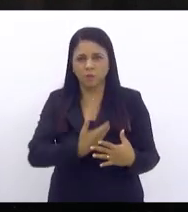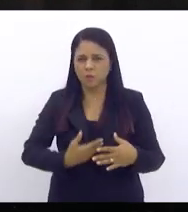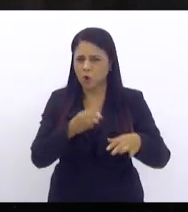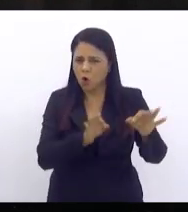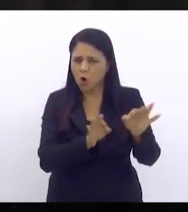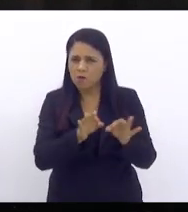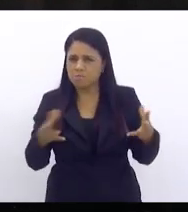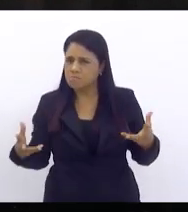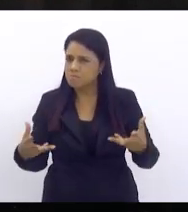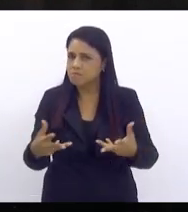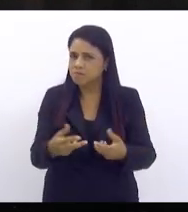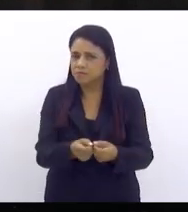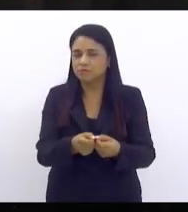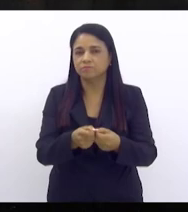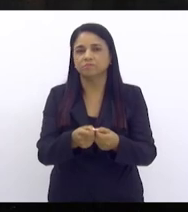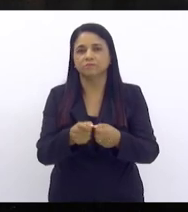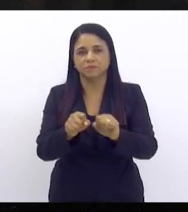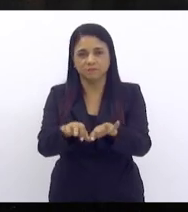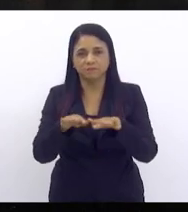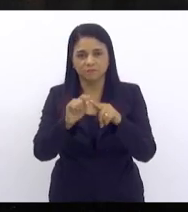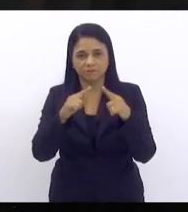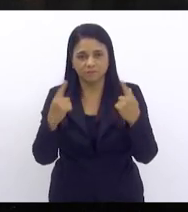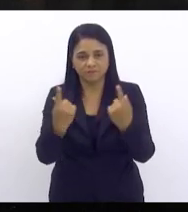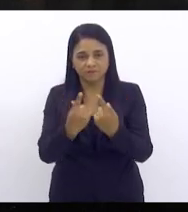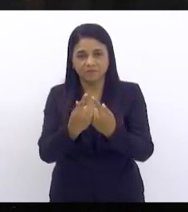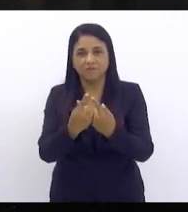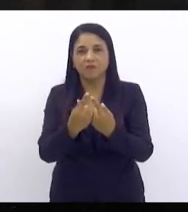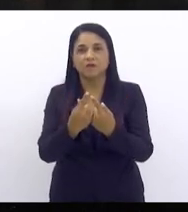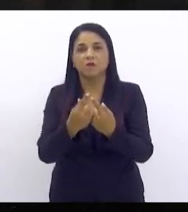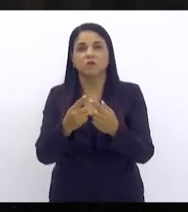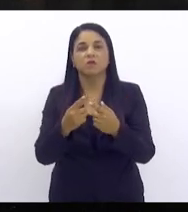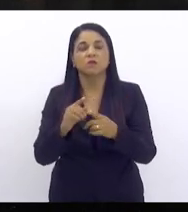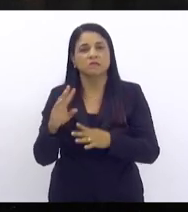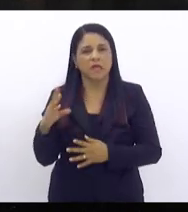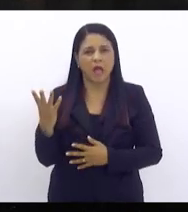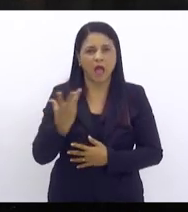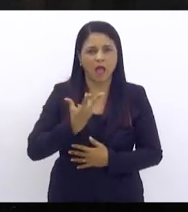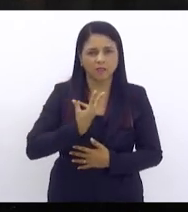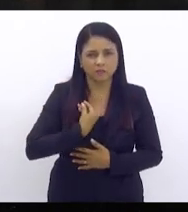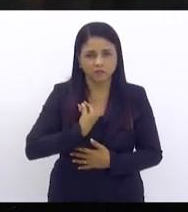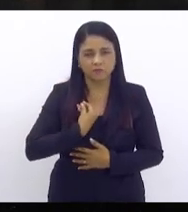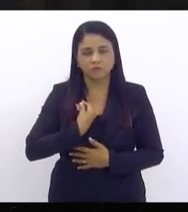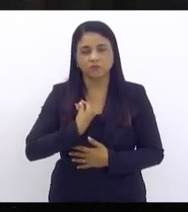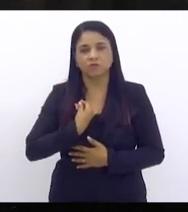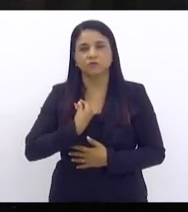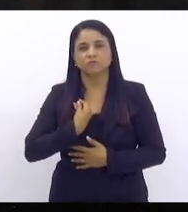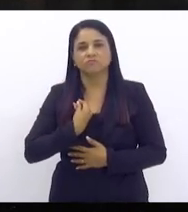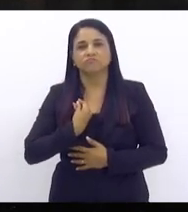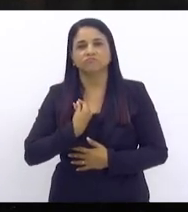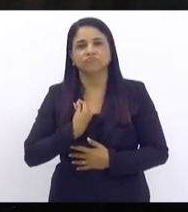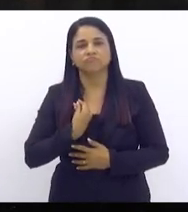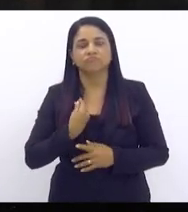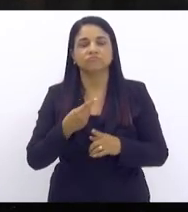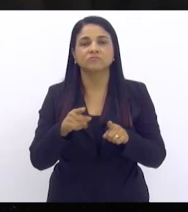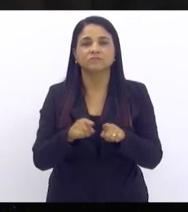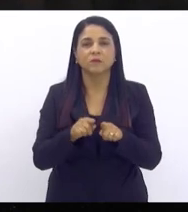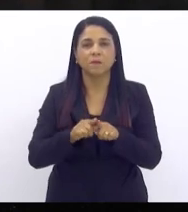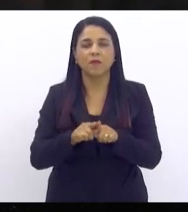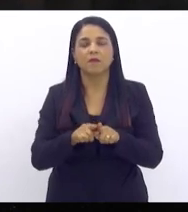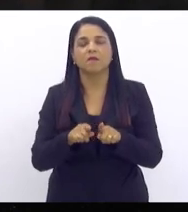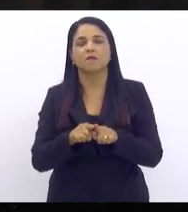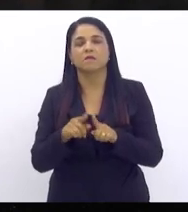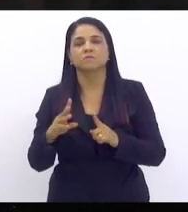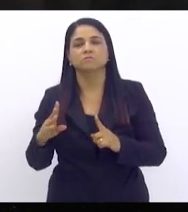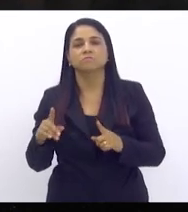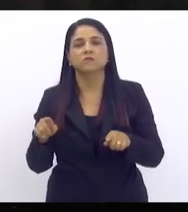nessa casa, onde tiveram os artistas, a sociedade discutindo iniciativas